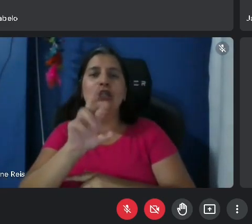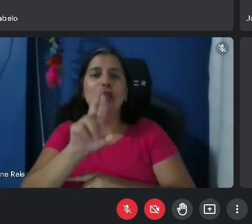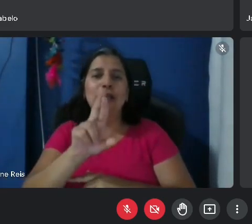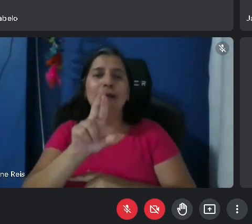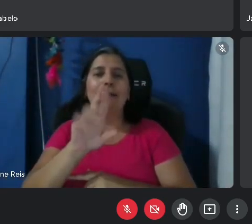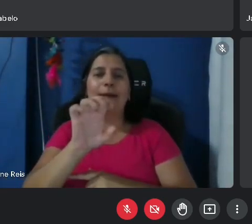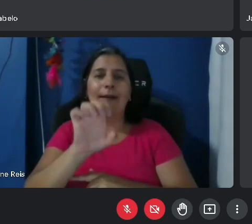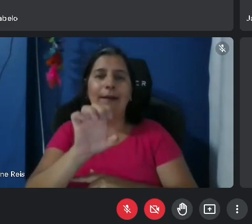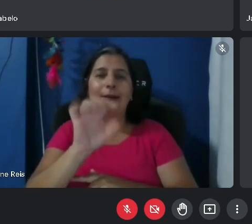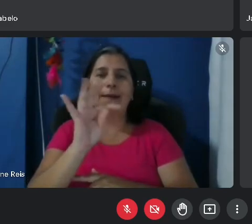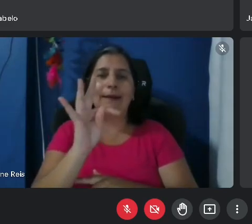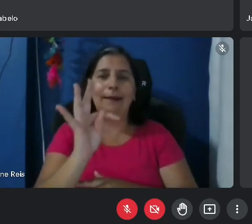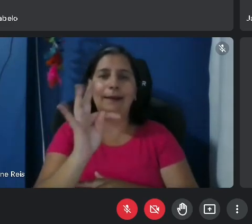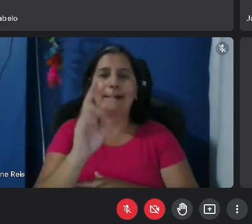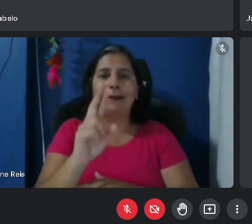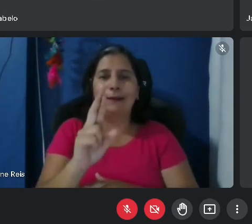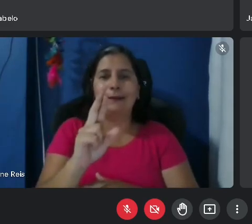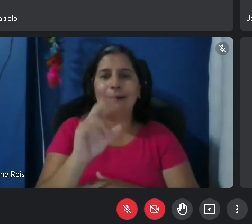da